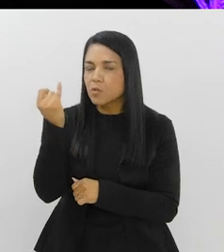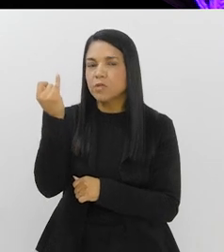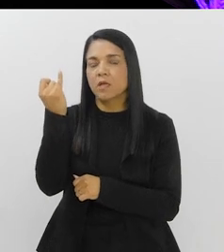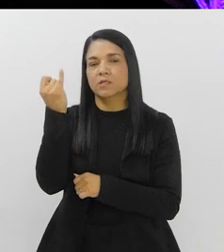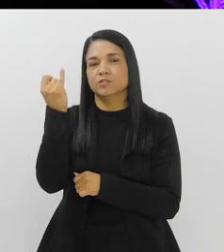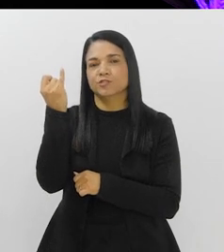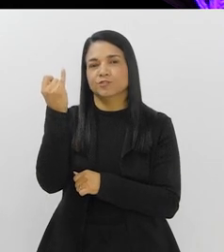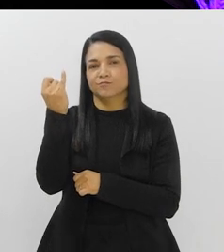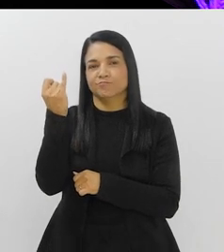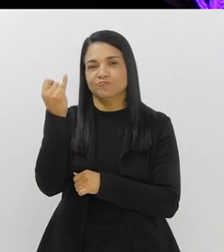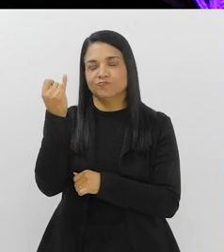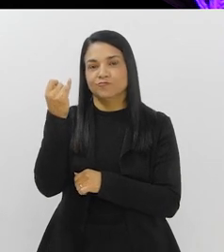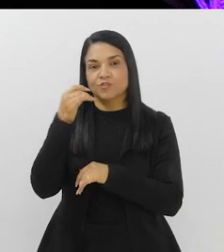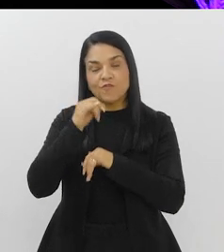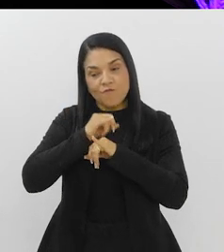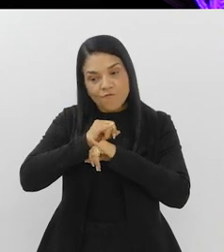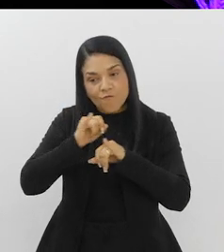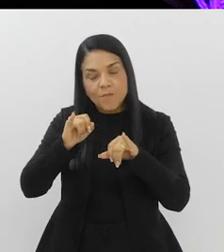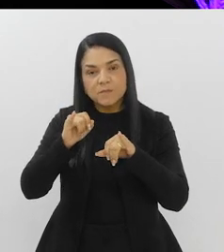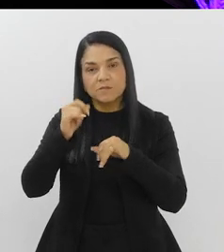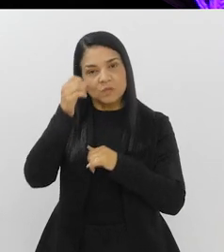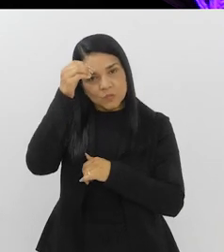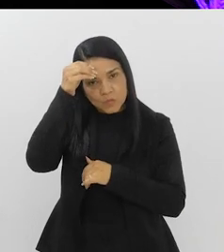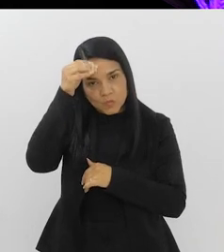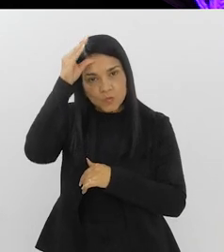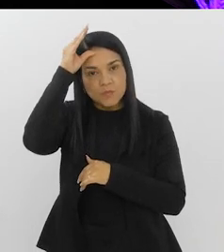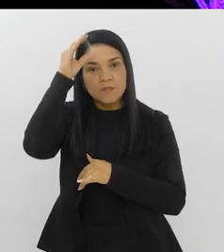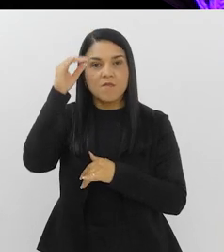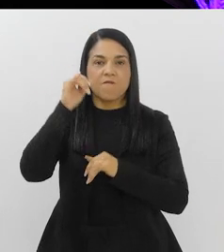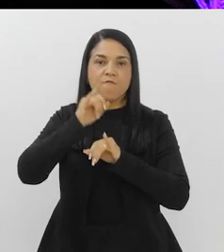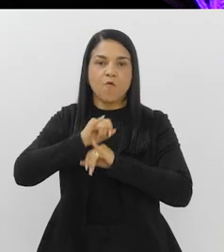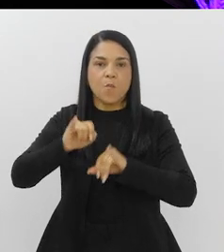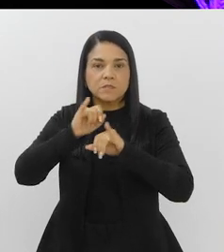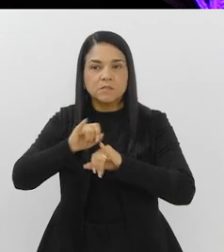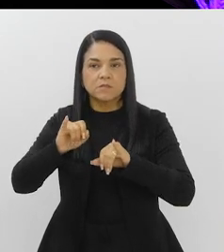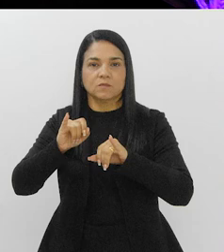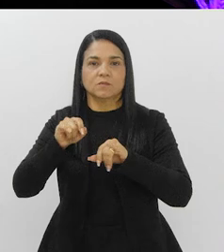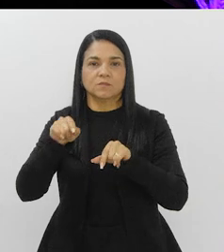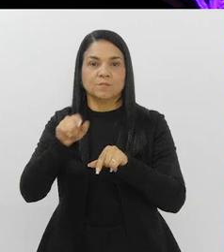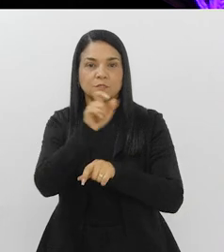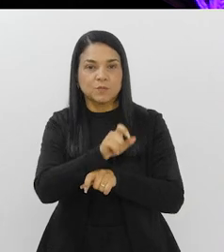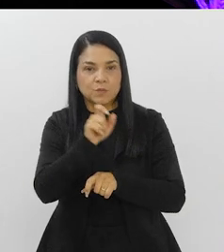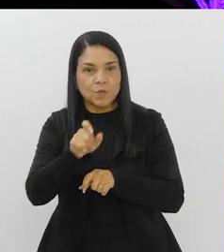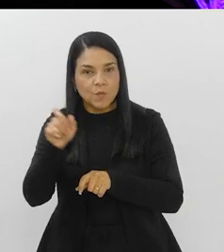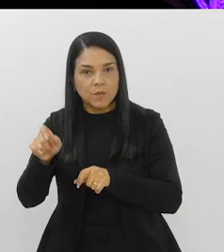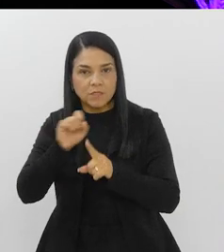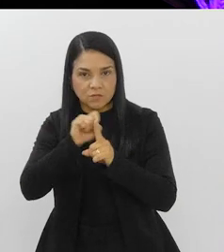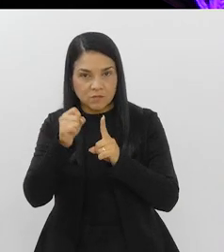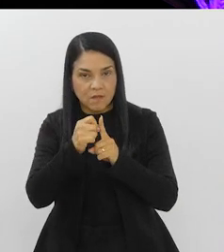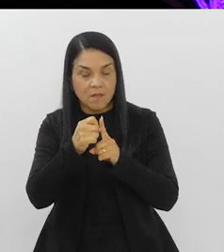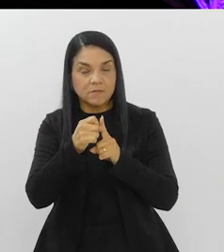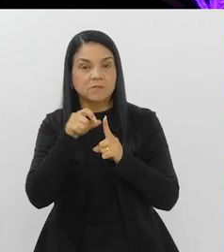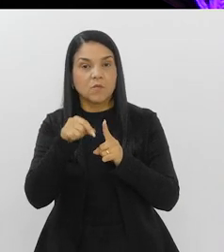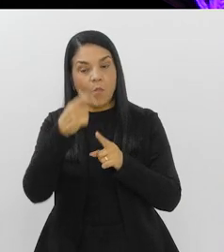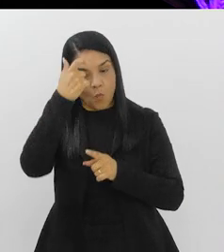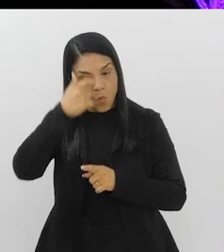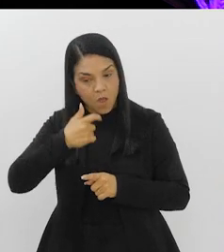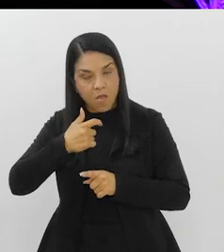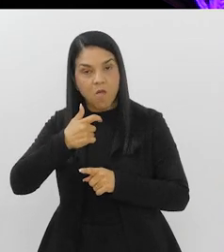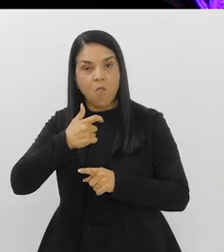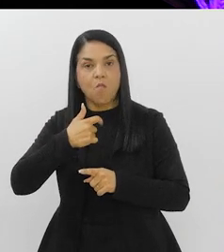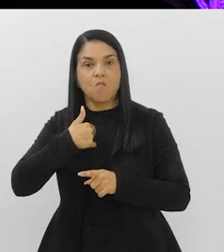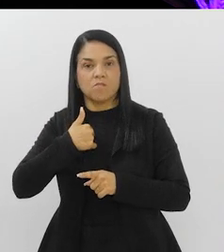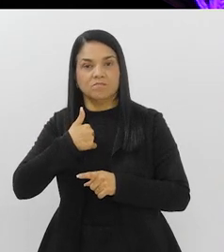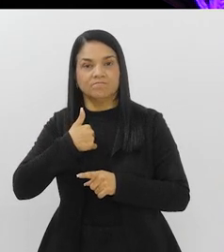pouco isso assim de levar um pouco um pouco mais de conhecimento um pouco mais de informação pras pessoas de que eh